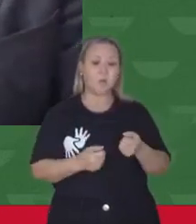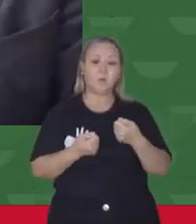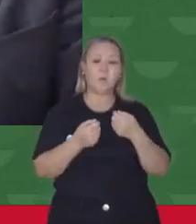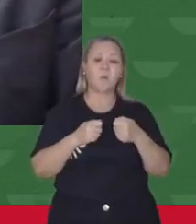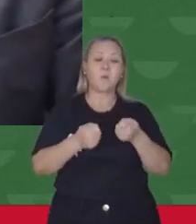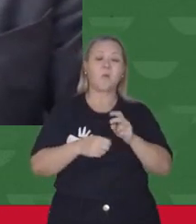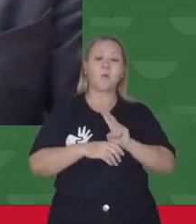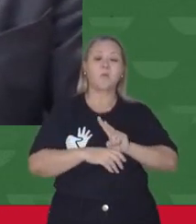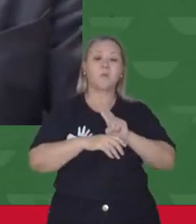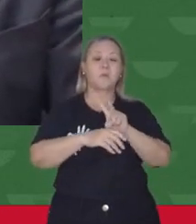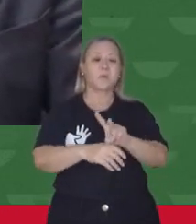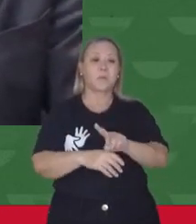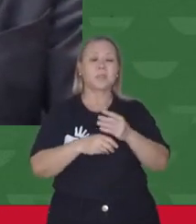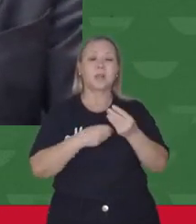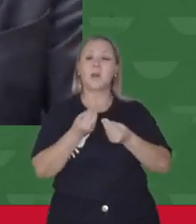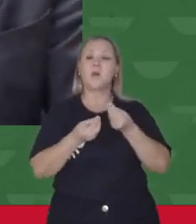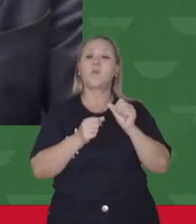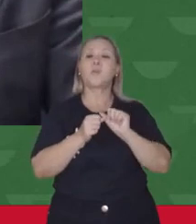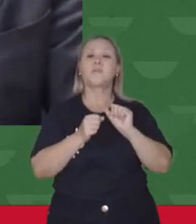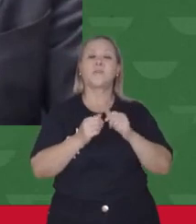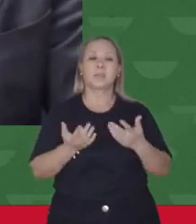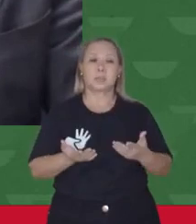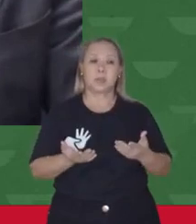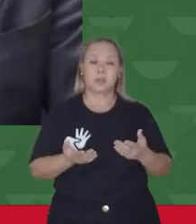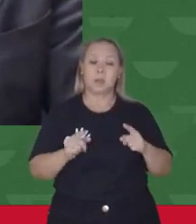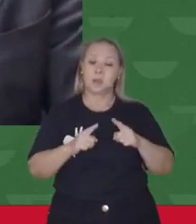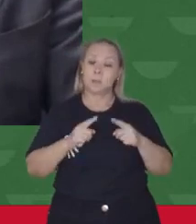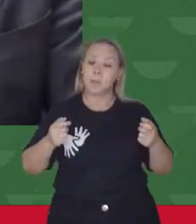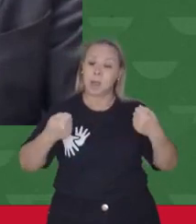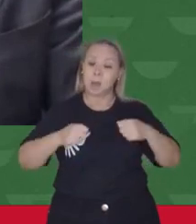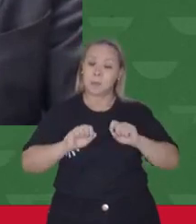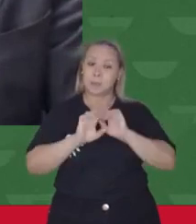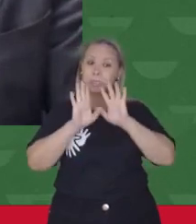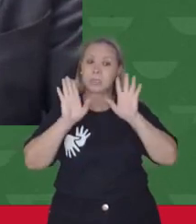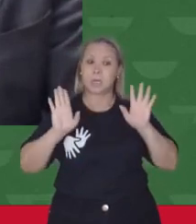fazer. Agora, é muito importante ter claro, né?